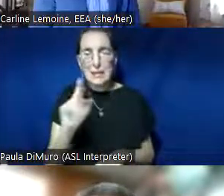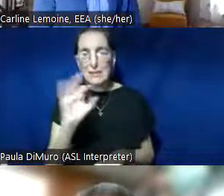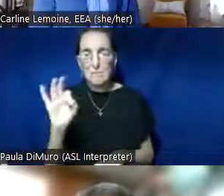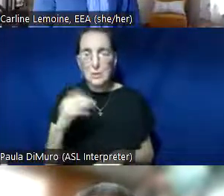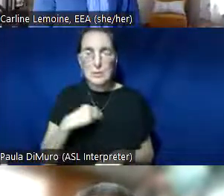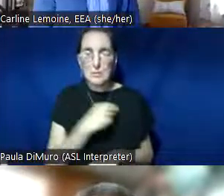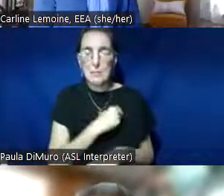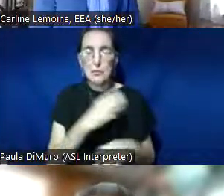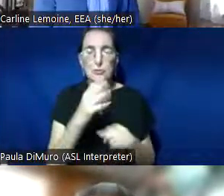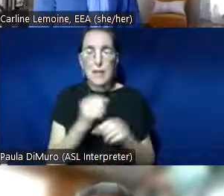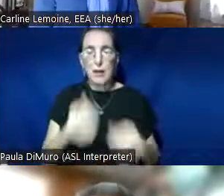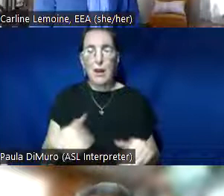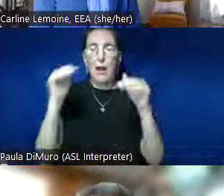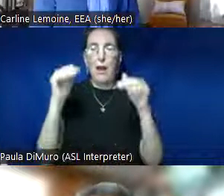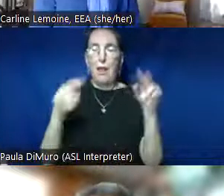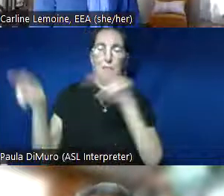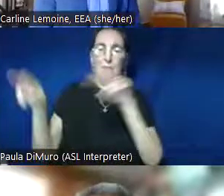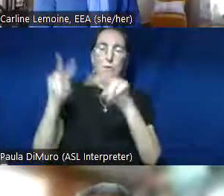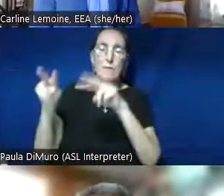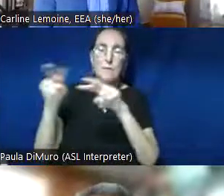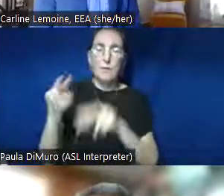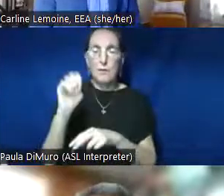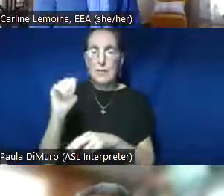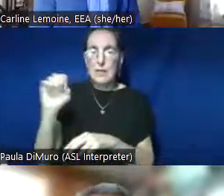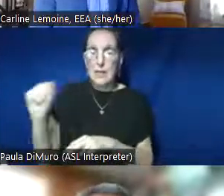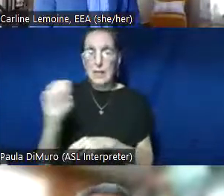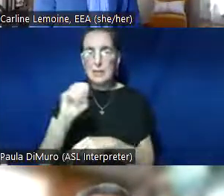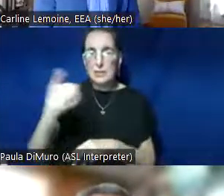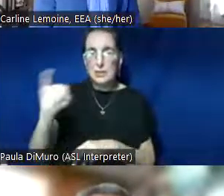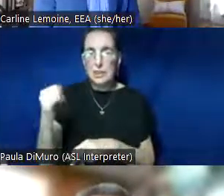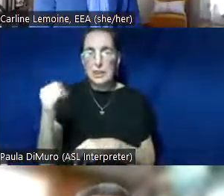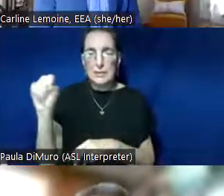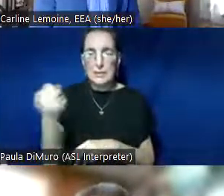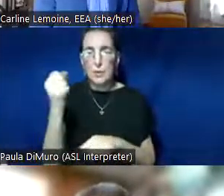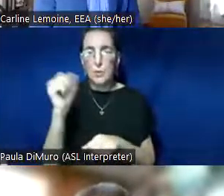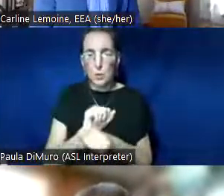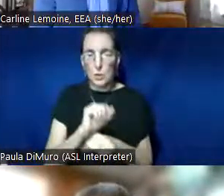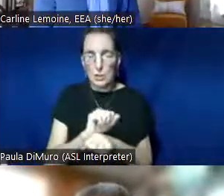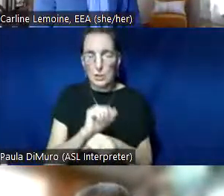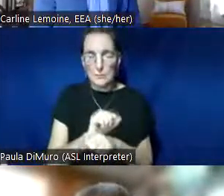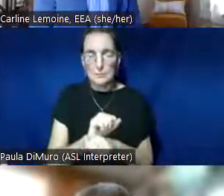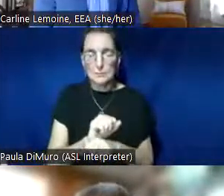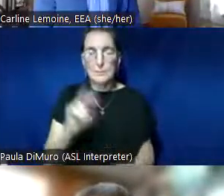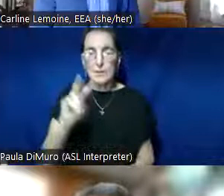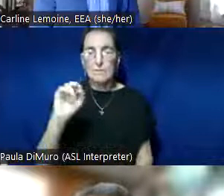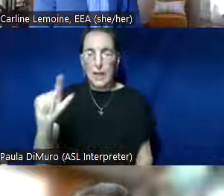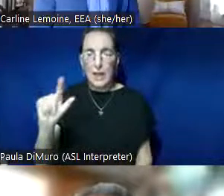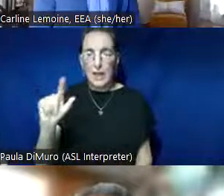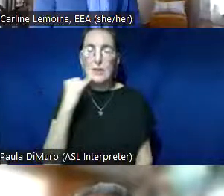6 membros de Task Force que conseguem grande nível de revisão e